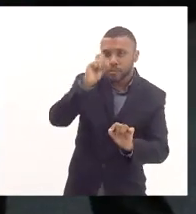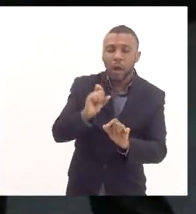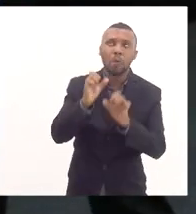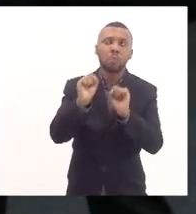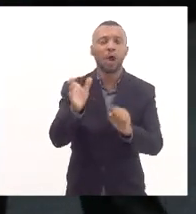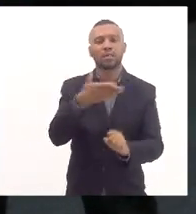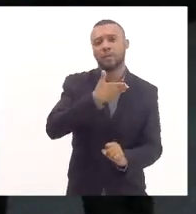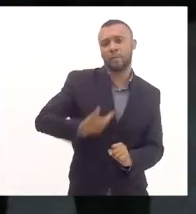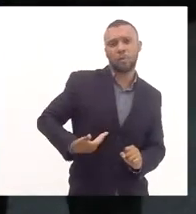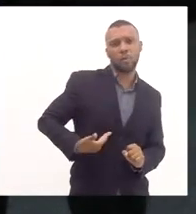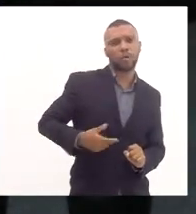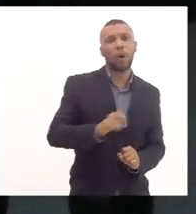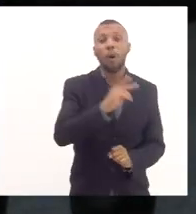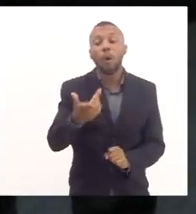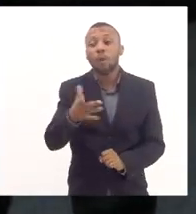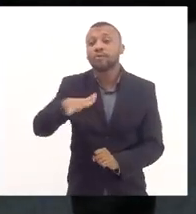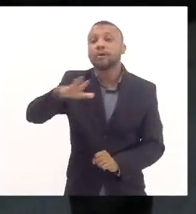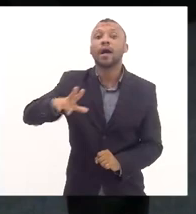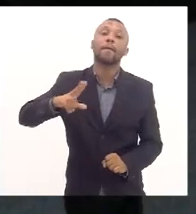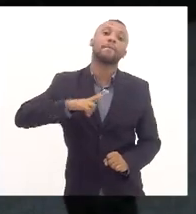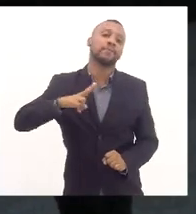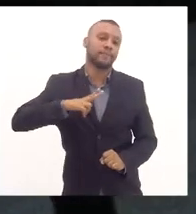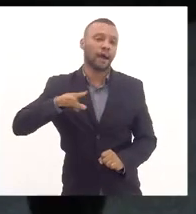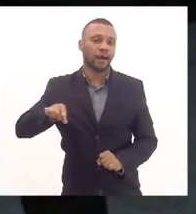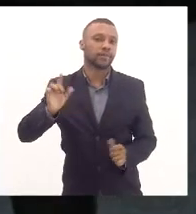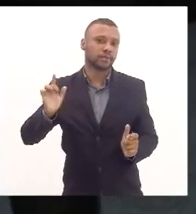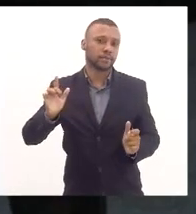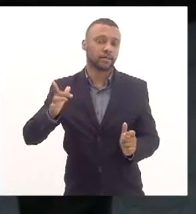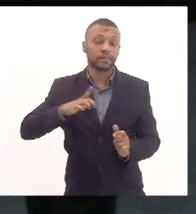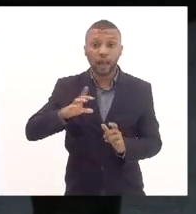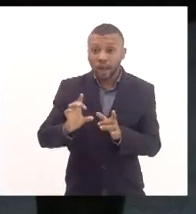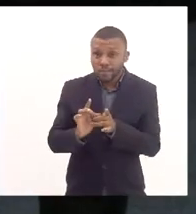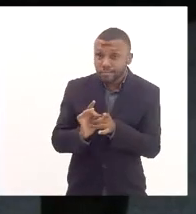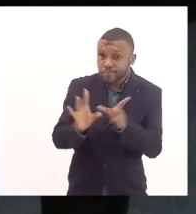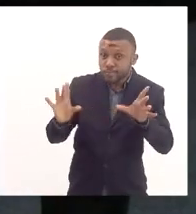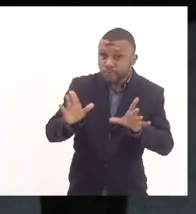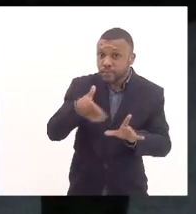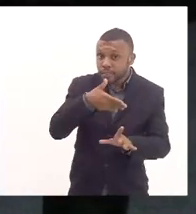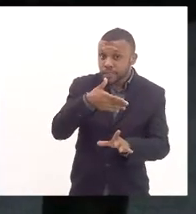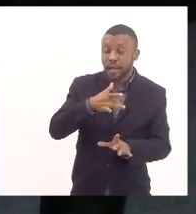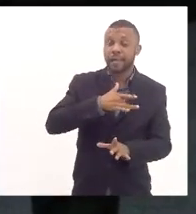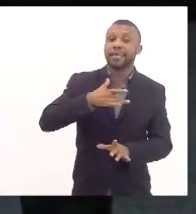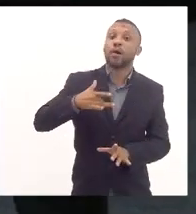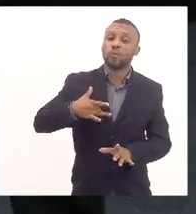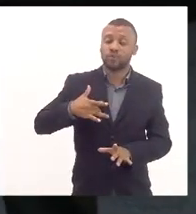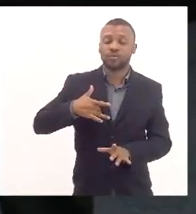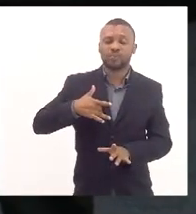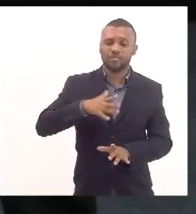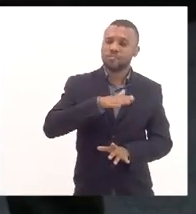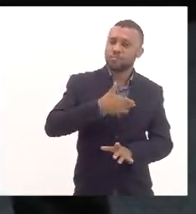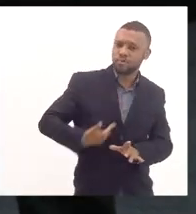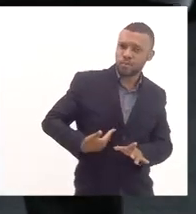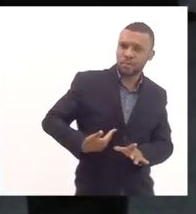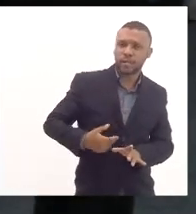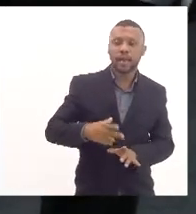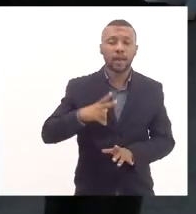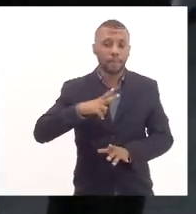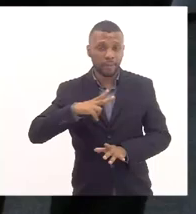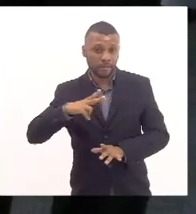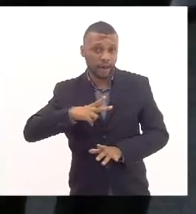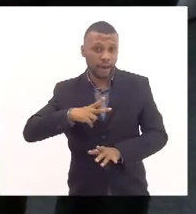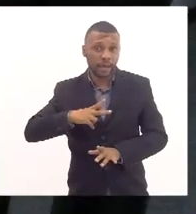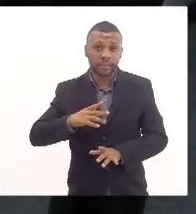da rede pública ou então daquelas que têm a permissão da saúde pública e privada o